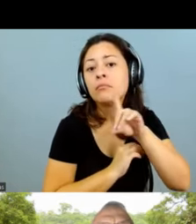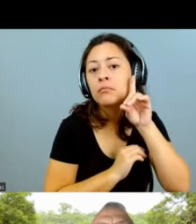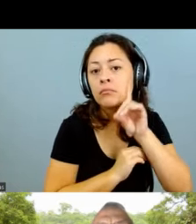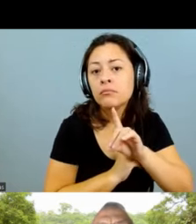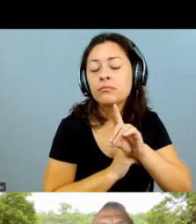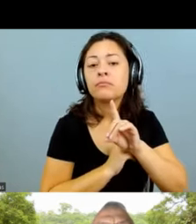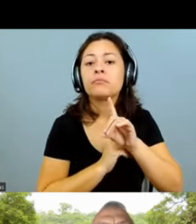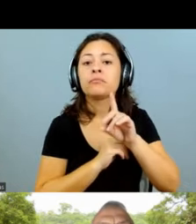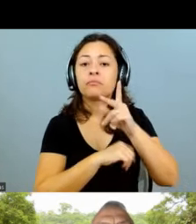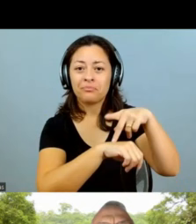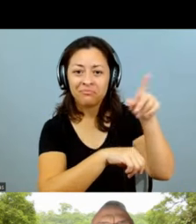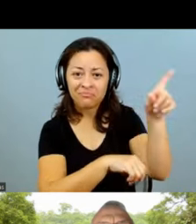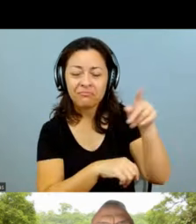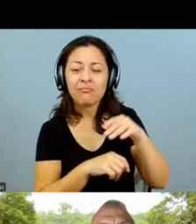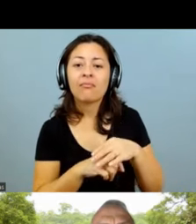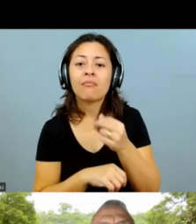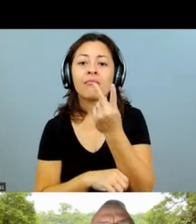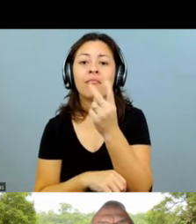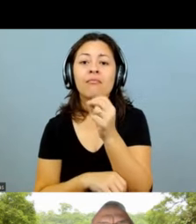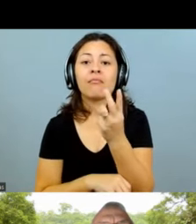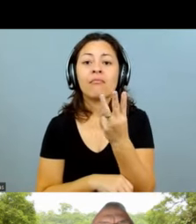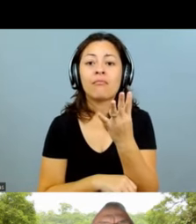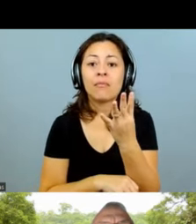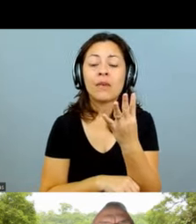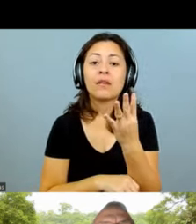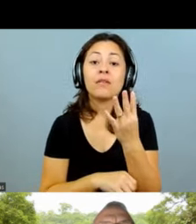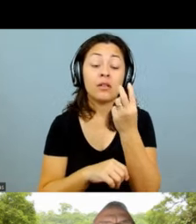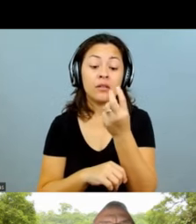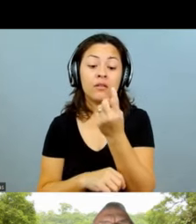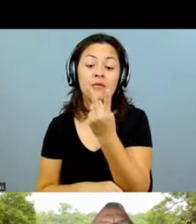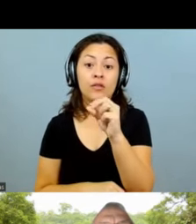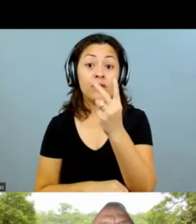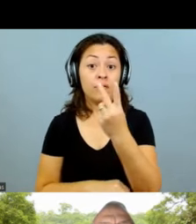2023 foram foram superiores